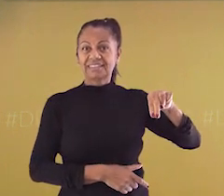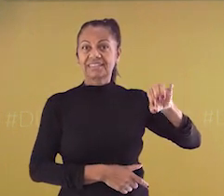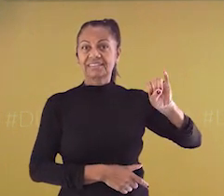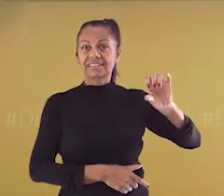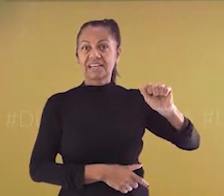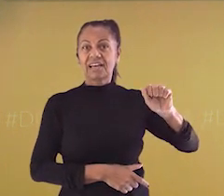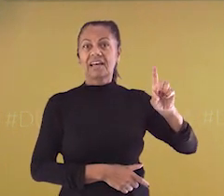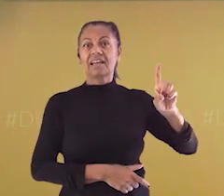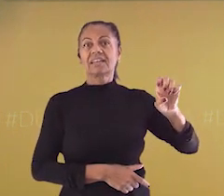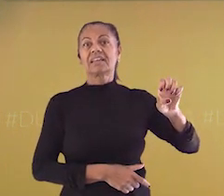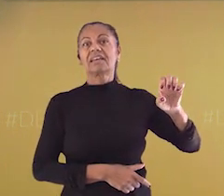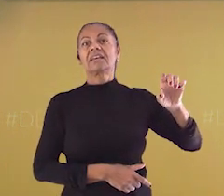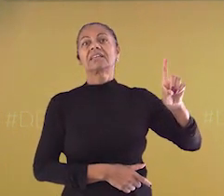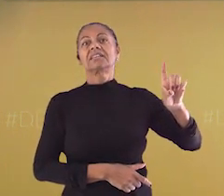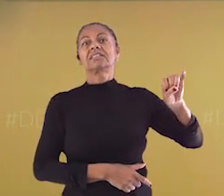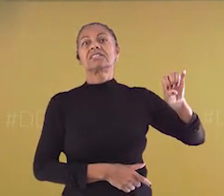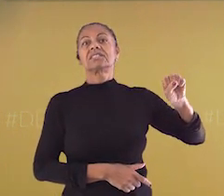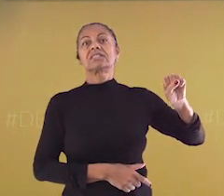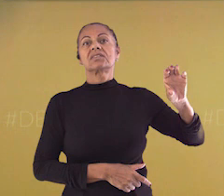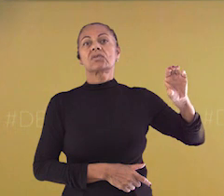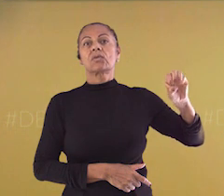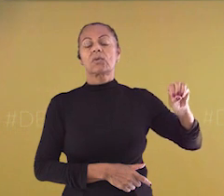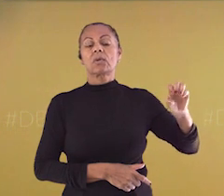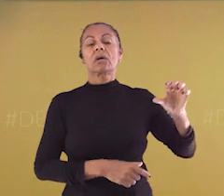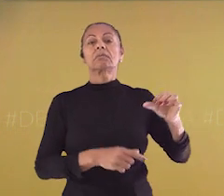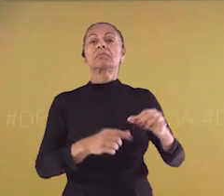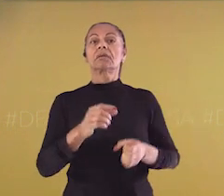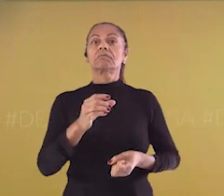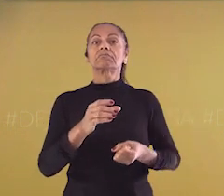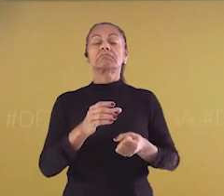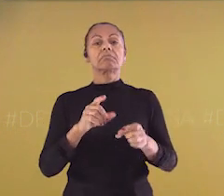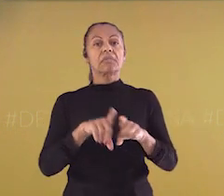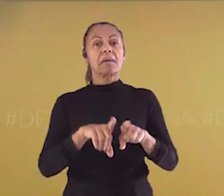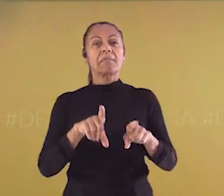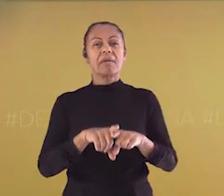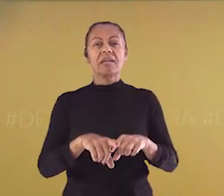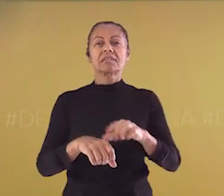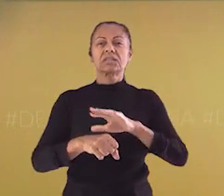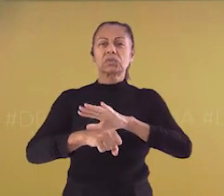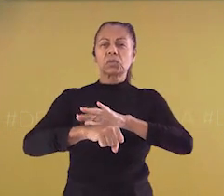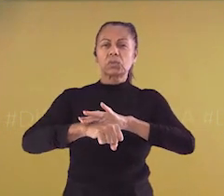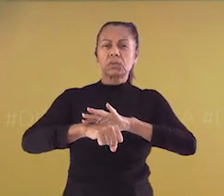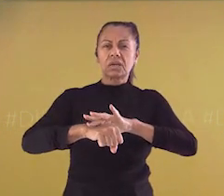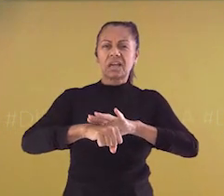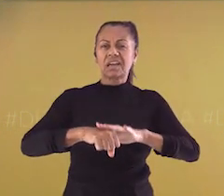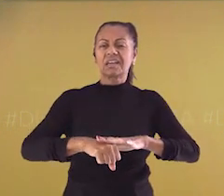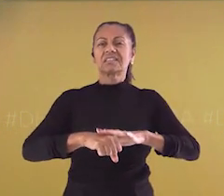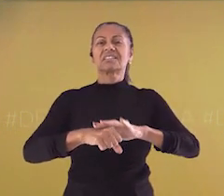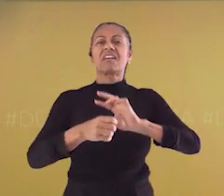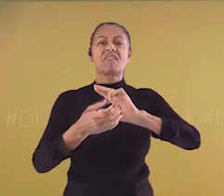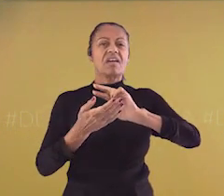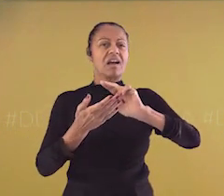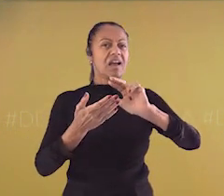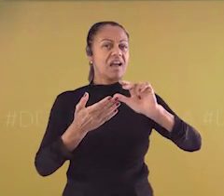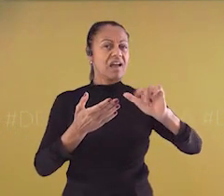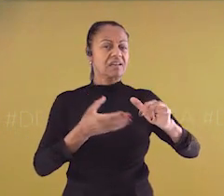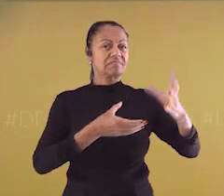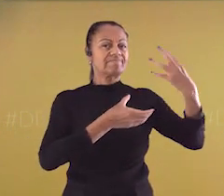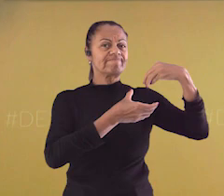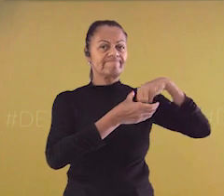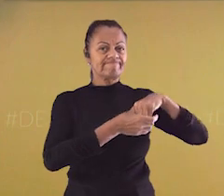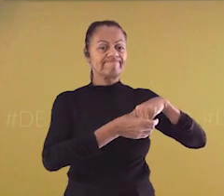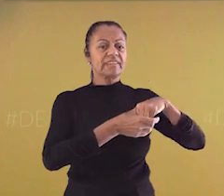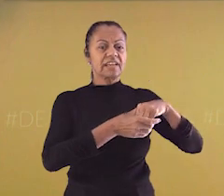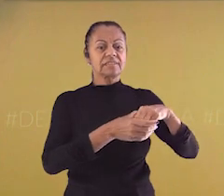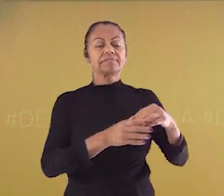movimentos, pois podemos desenvolver patologias, ou seja, doenças, como a hiperlordose, hipercifose